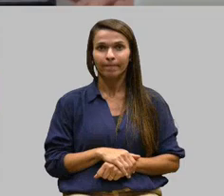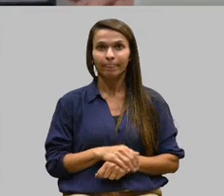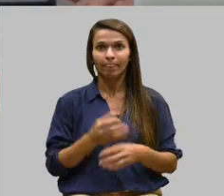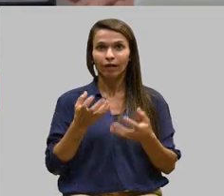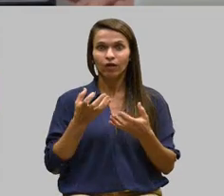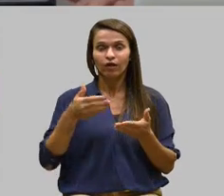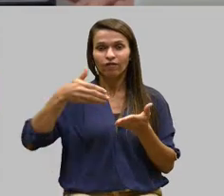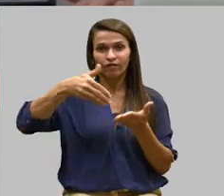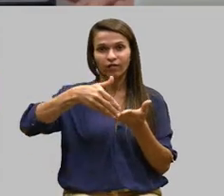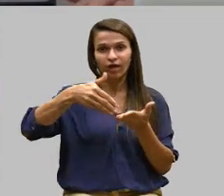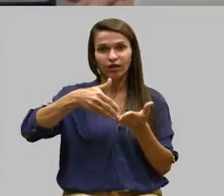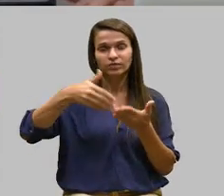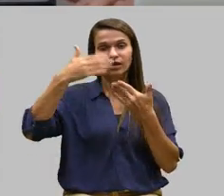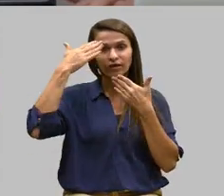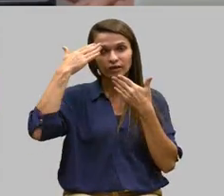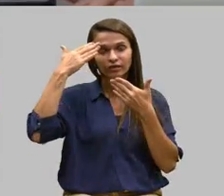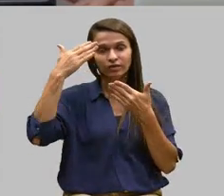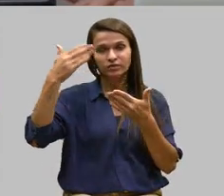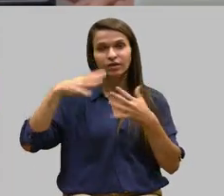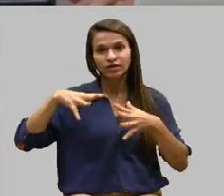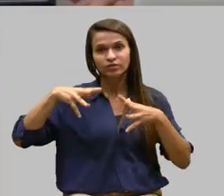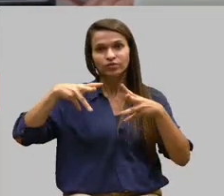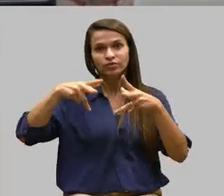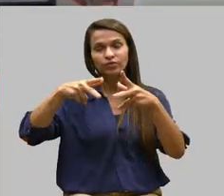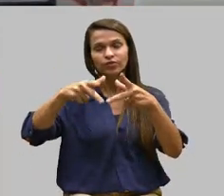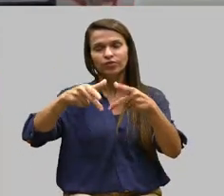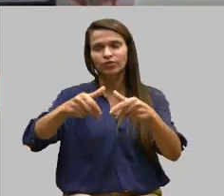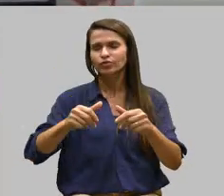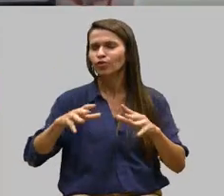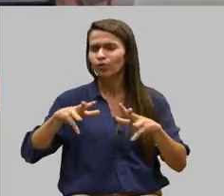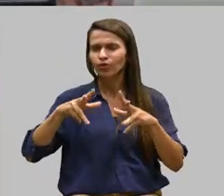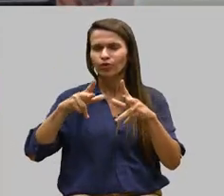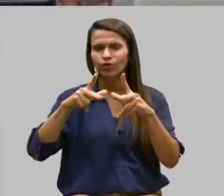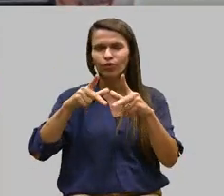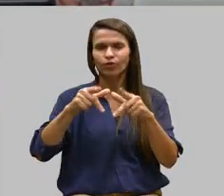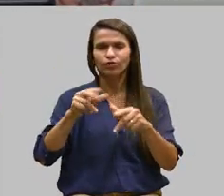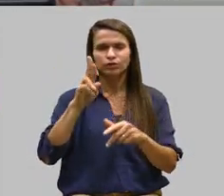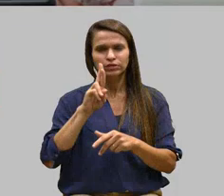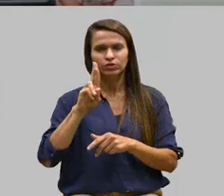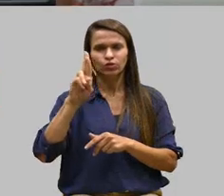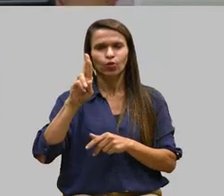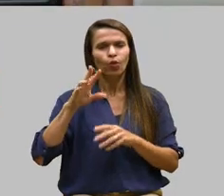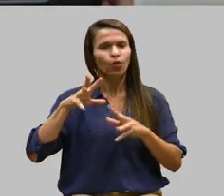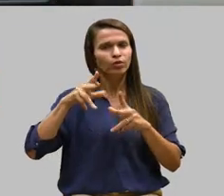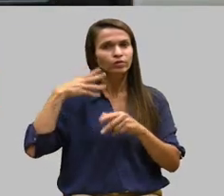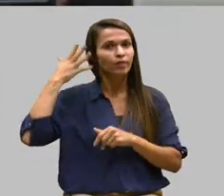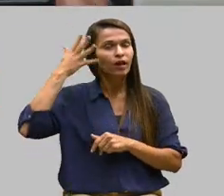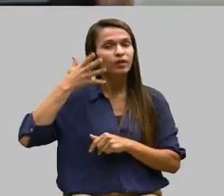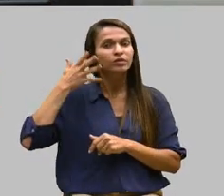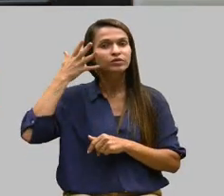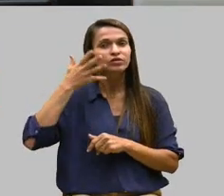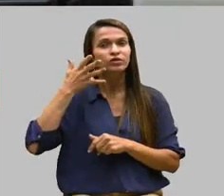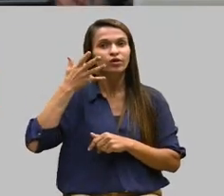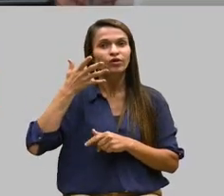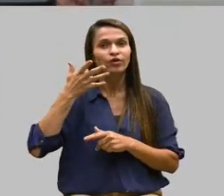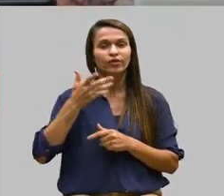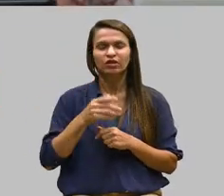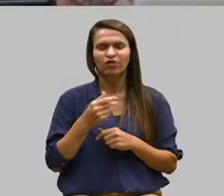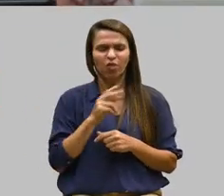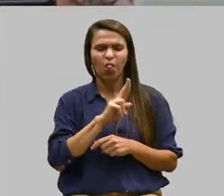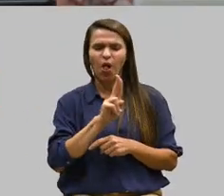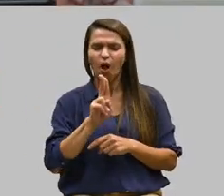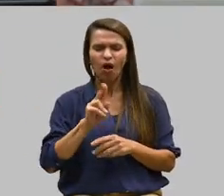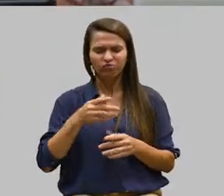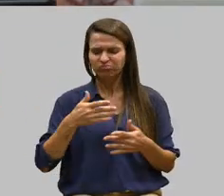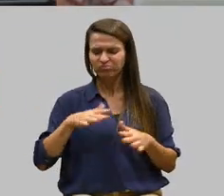finalizar agradecendo a todos todas as autoridades todos os palestrantes não vamos nem citar nomes aqui